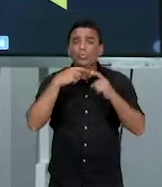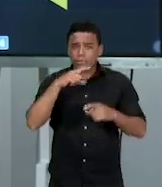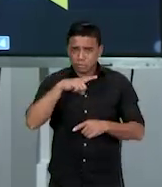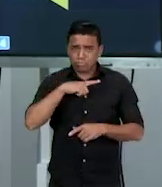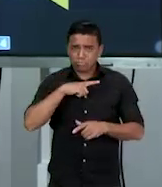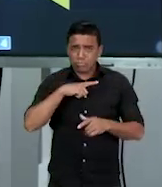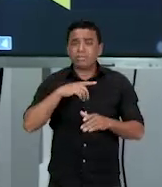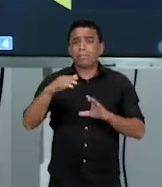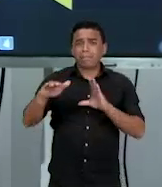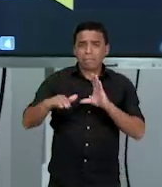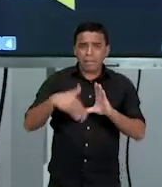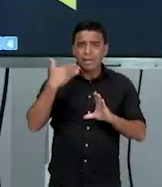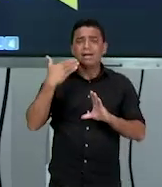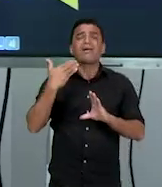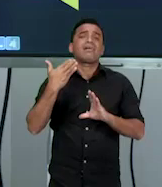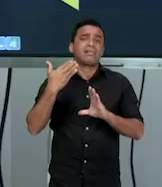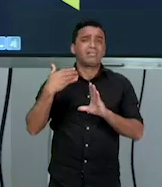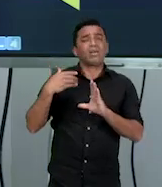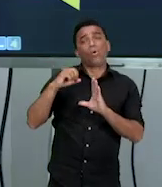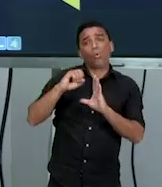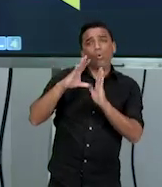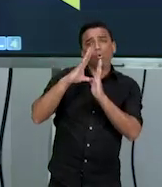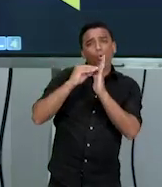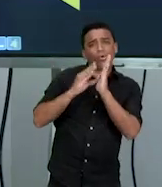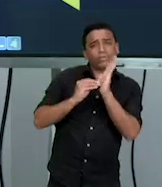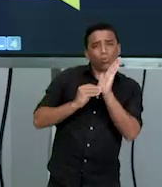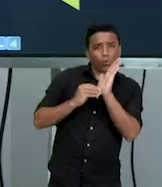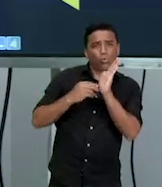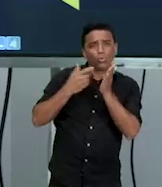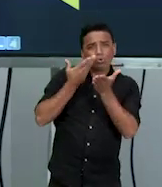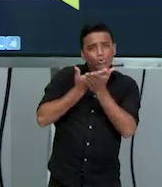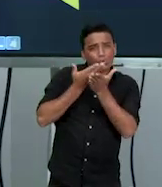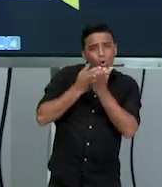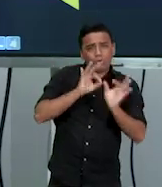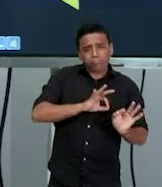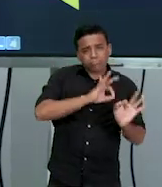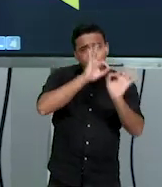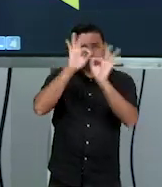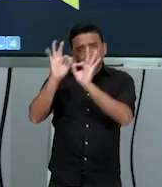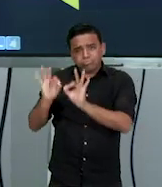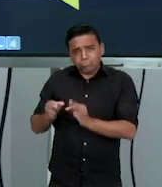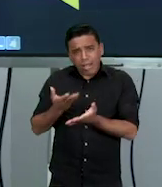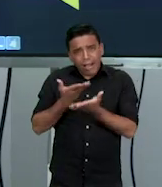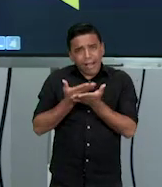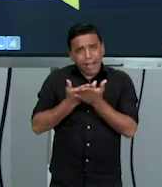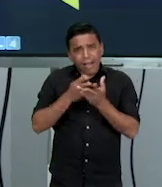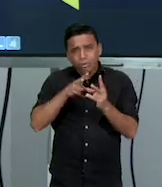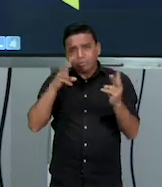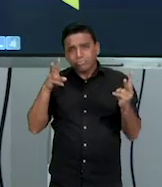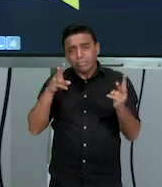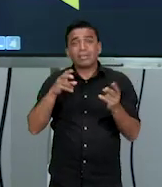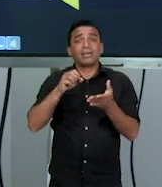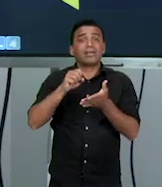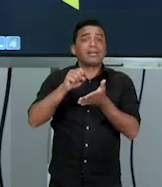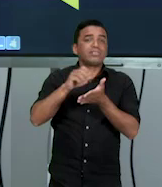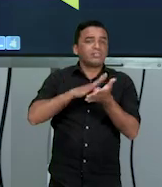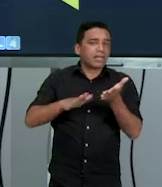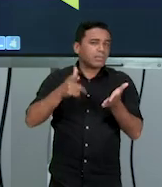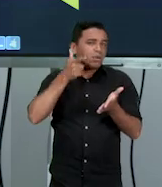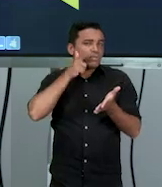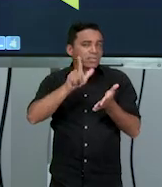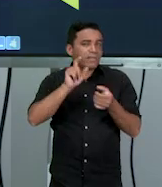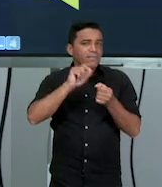dúvidas, retornem ao conteúdo, né, retornem à videoaula para poder fazer os exercícios